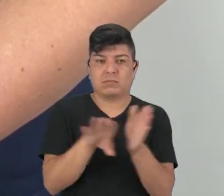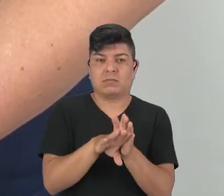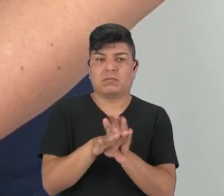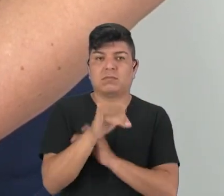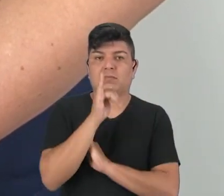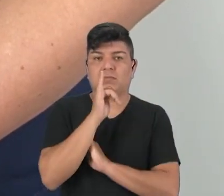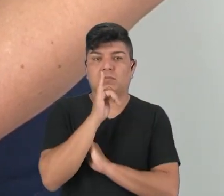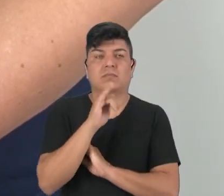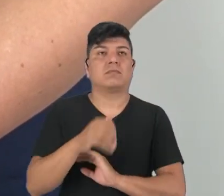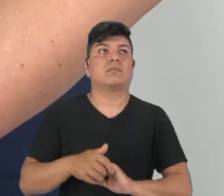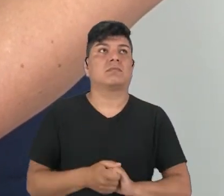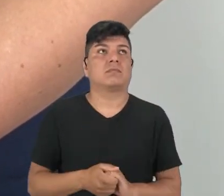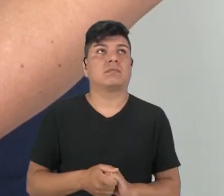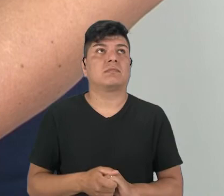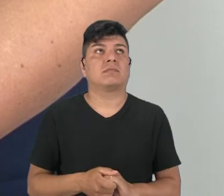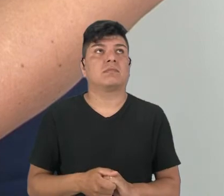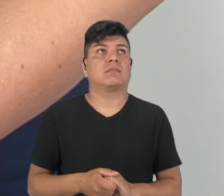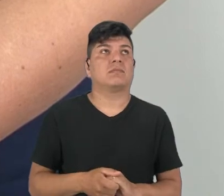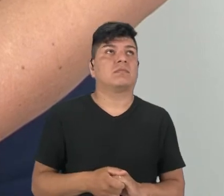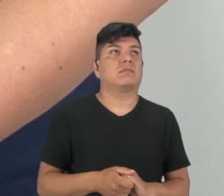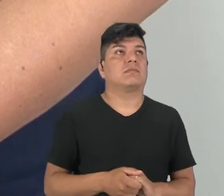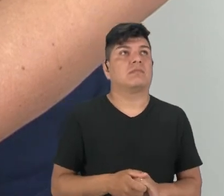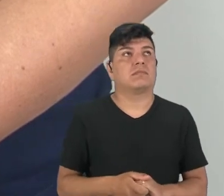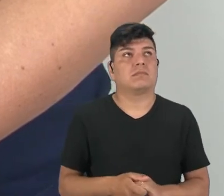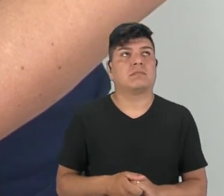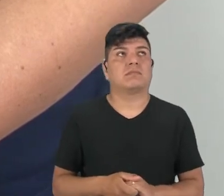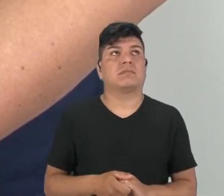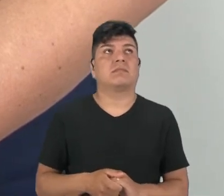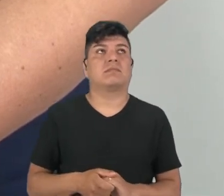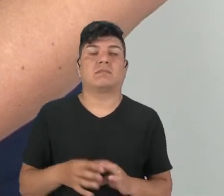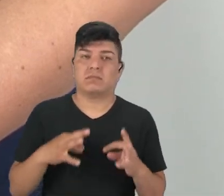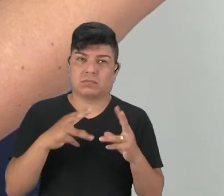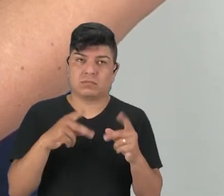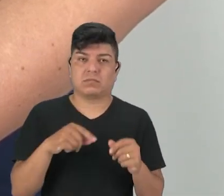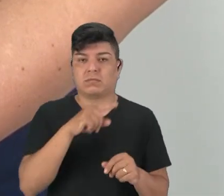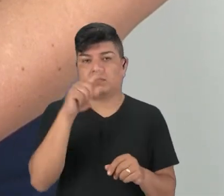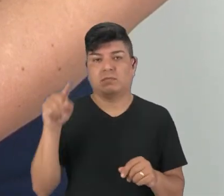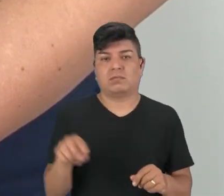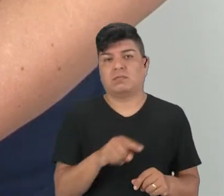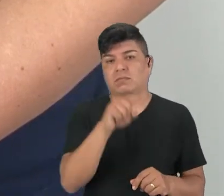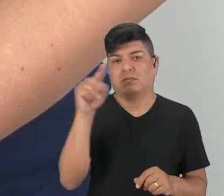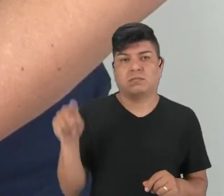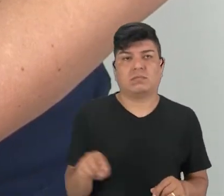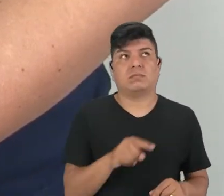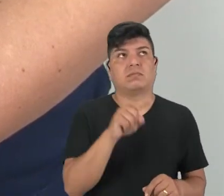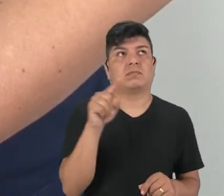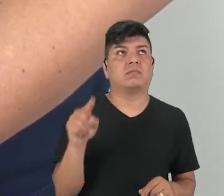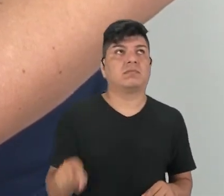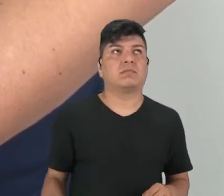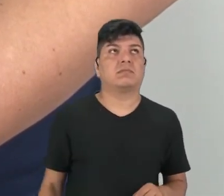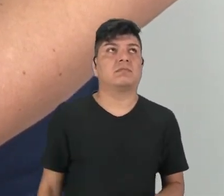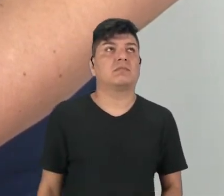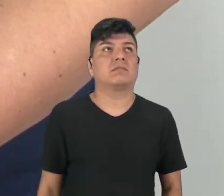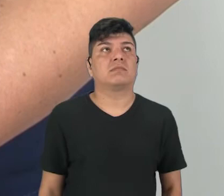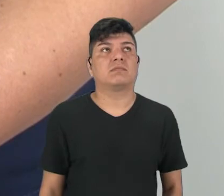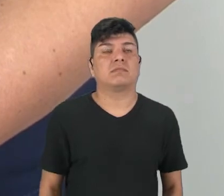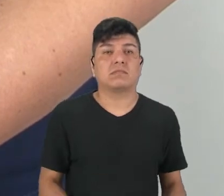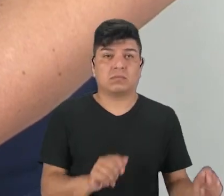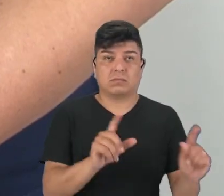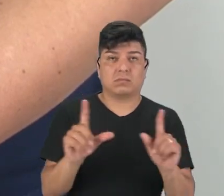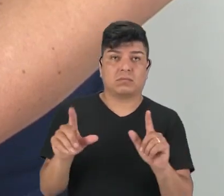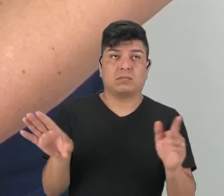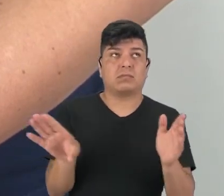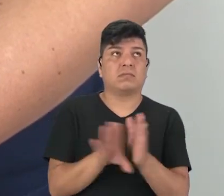aqui, por exemplo, né? Ele vai vir para cá, vai rodar todinho o ponteiro e